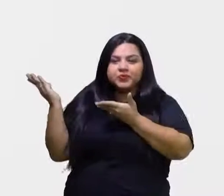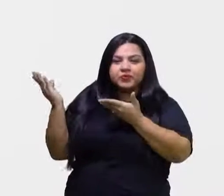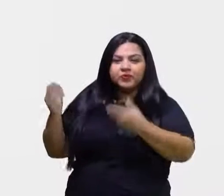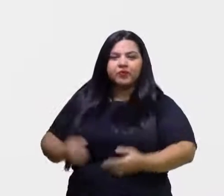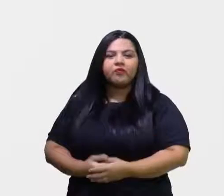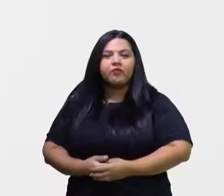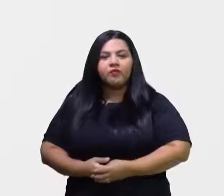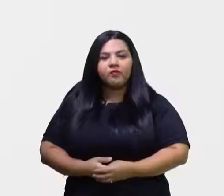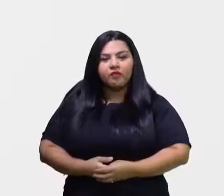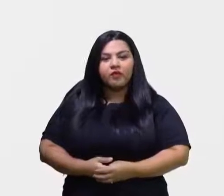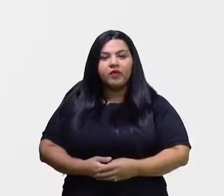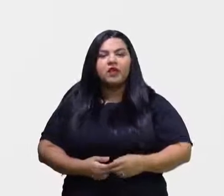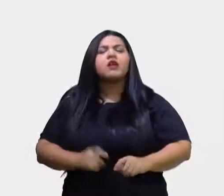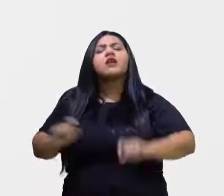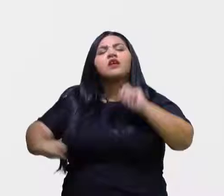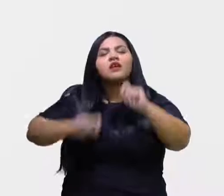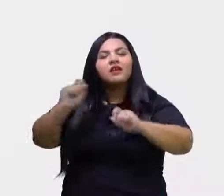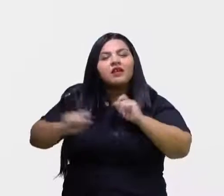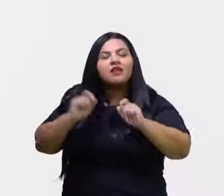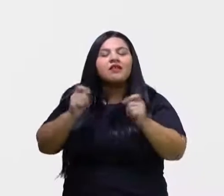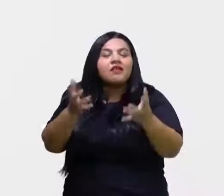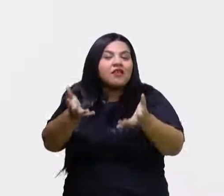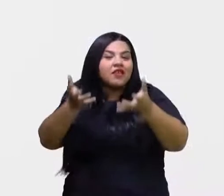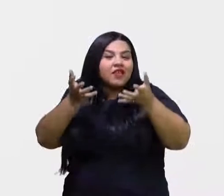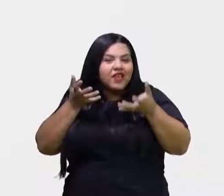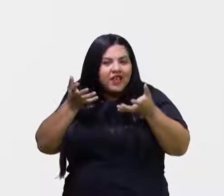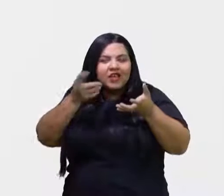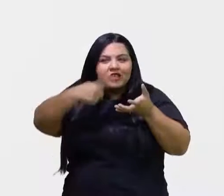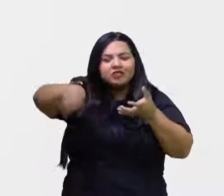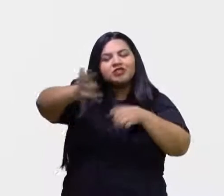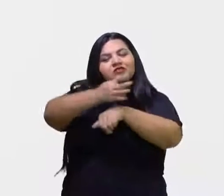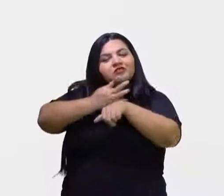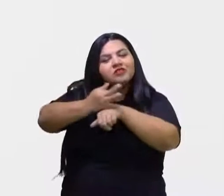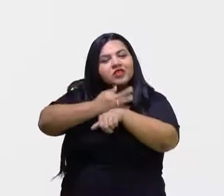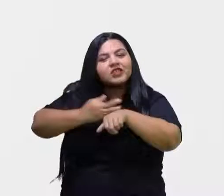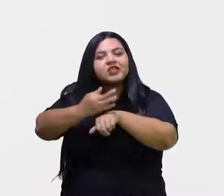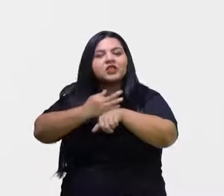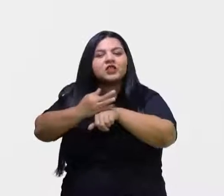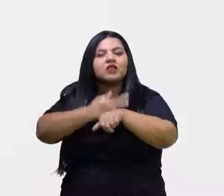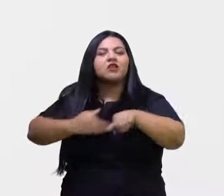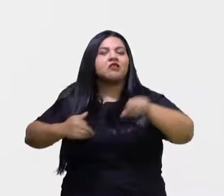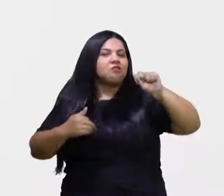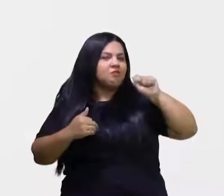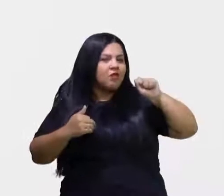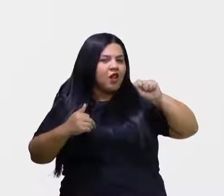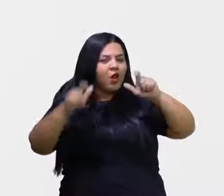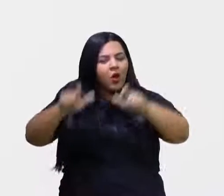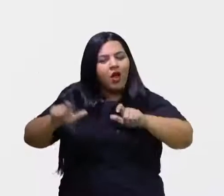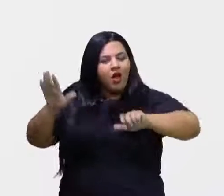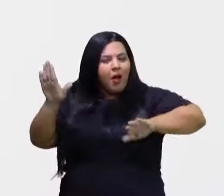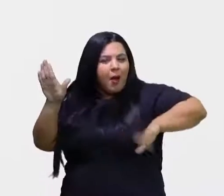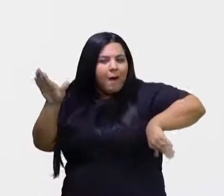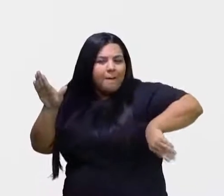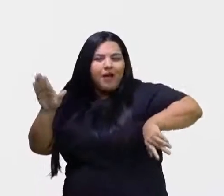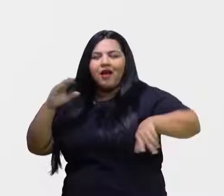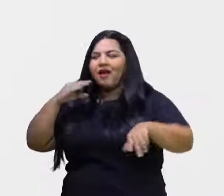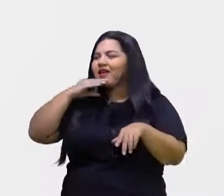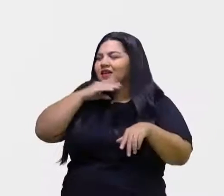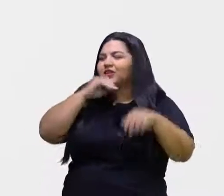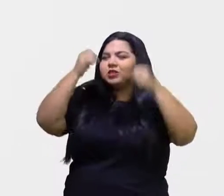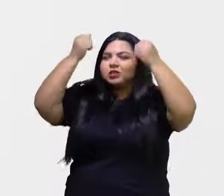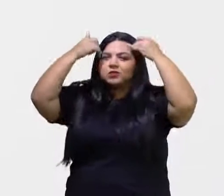cartela? Olha só, quem quer passar aí suas férias em um lugar com praias, né?